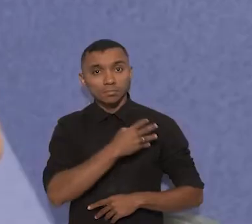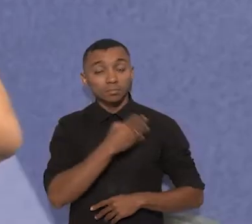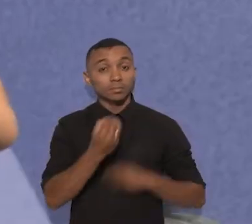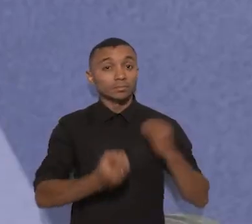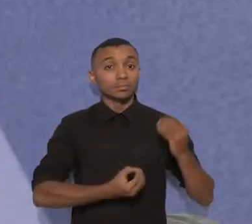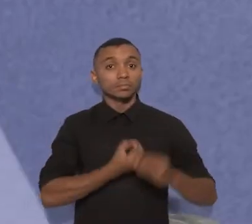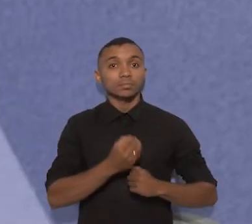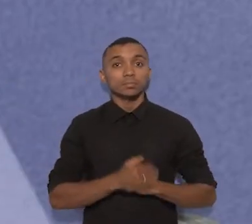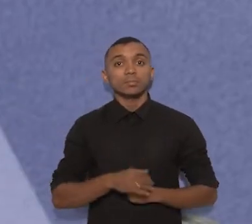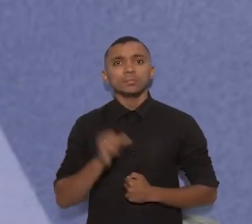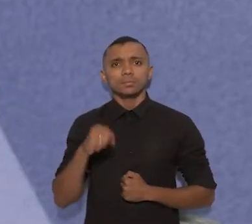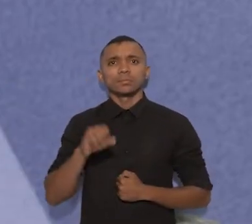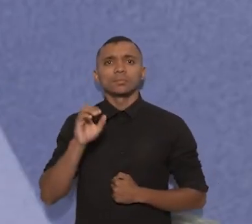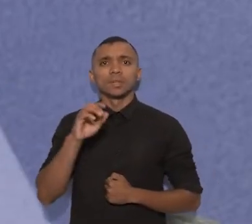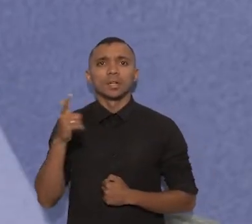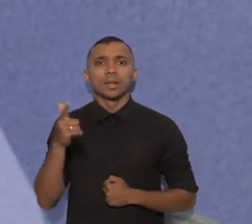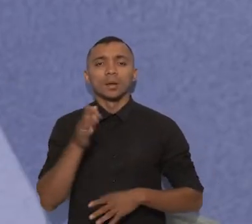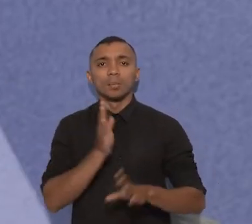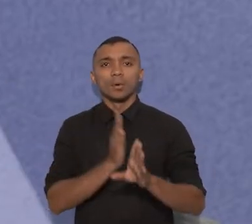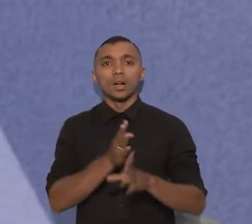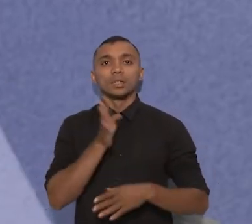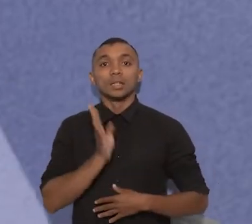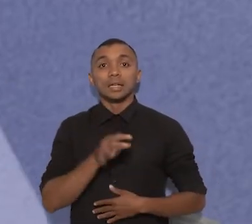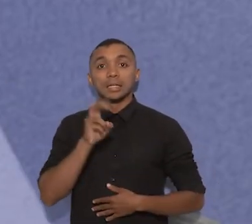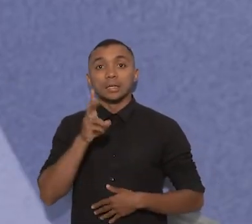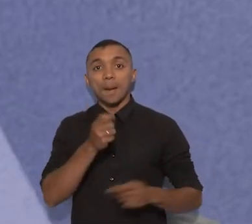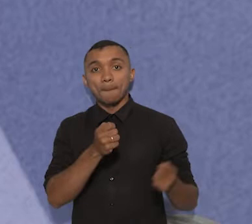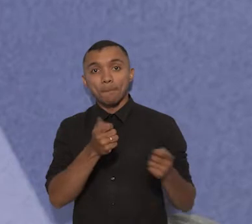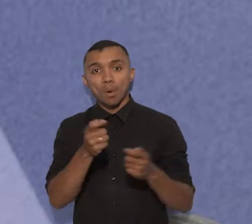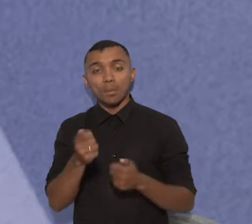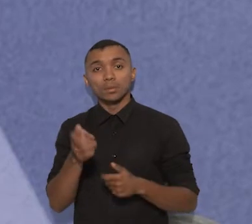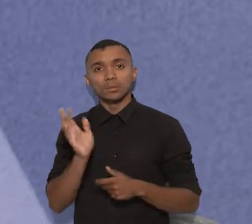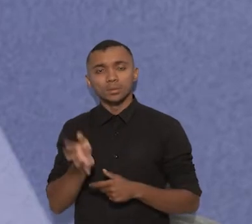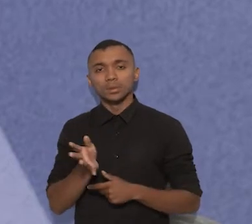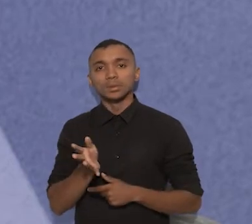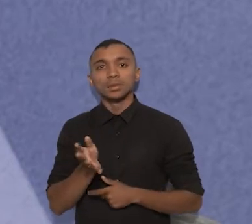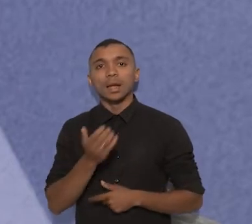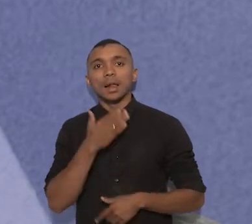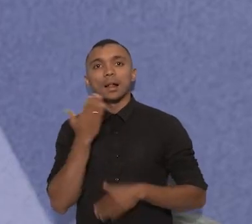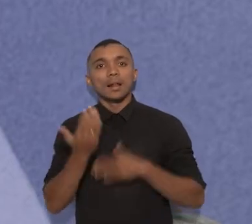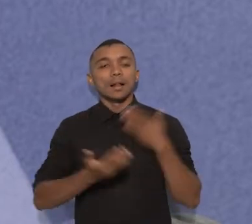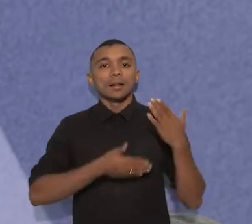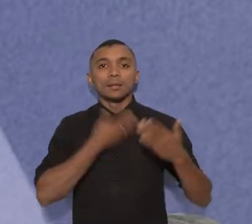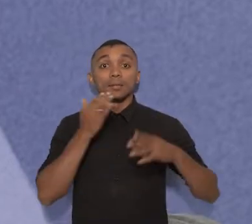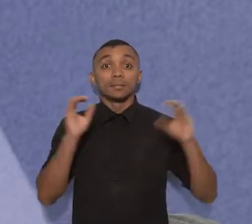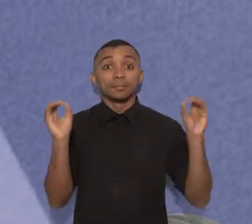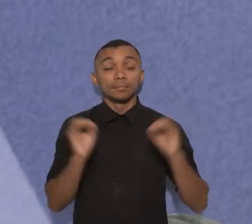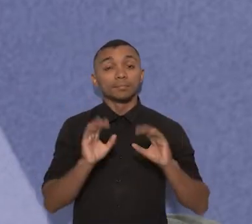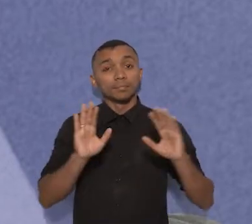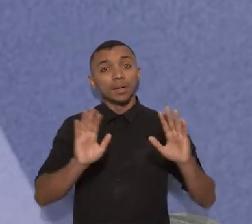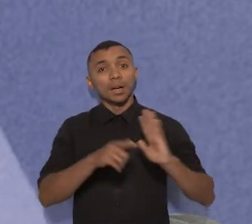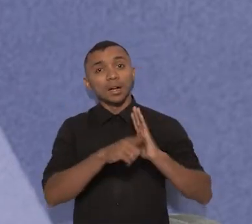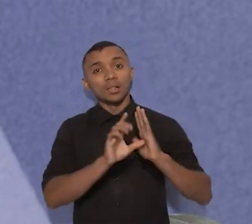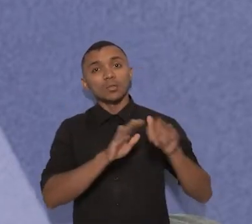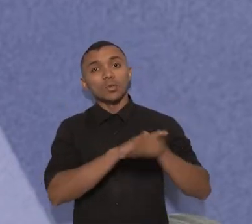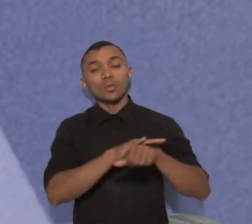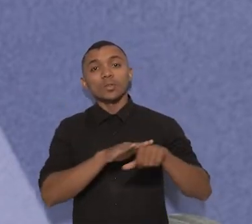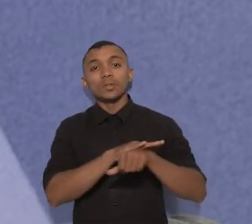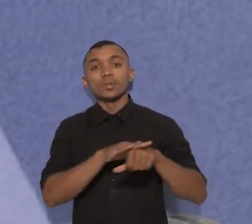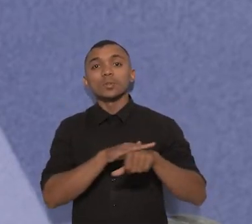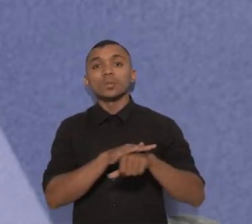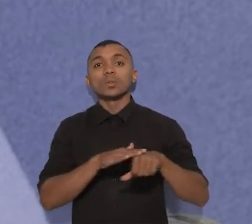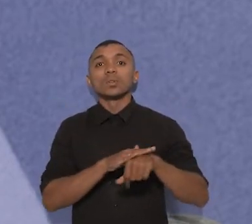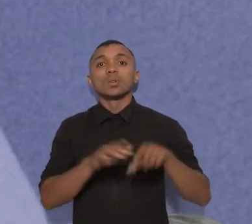né? Até porque está a 5 pontos de sair da zona de rebaixamento, fazia tempo que não ficava nessa situação. Mas a gente já falou aqui desde o começo